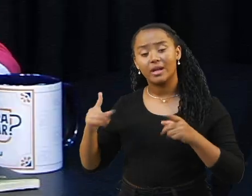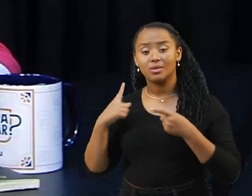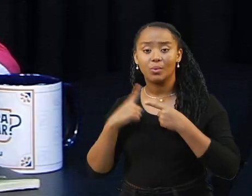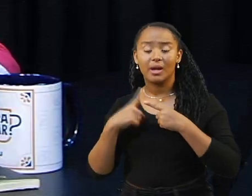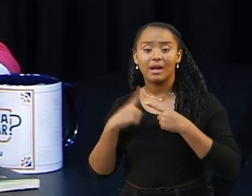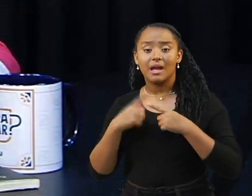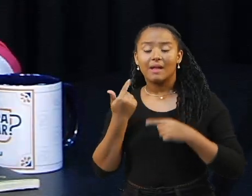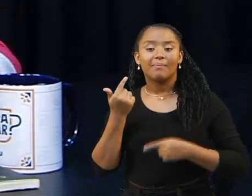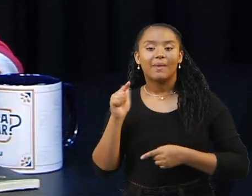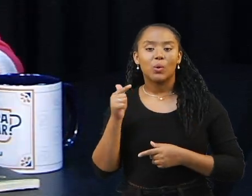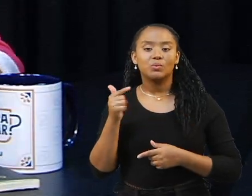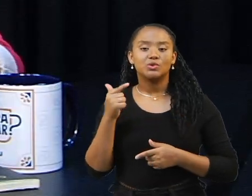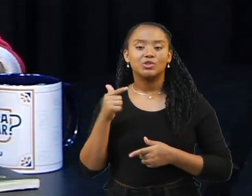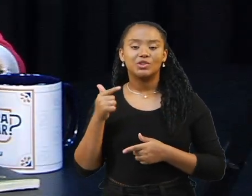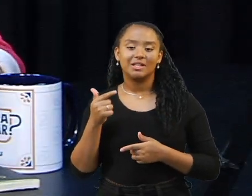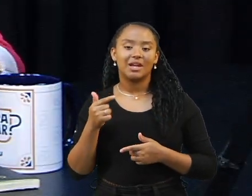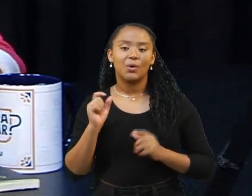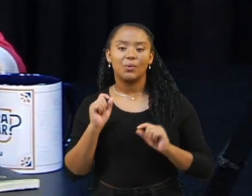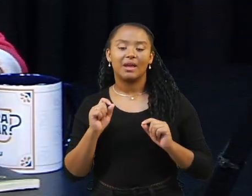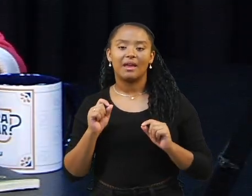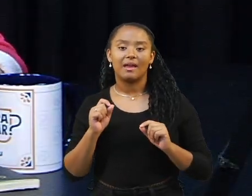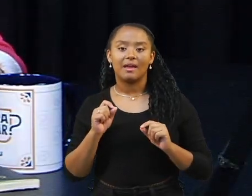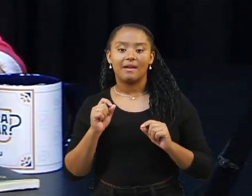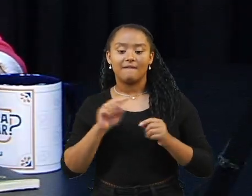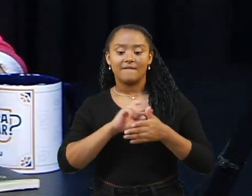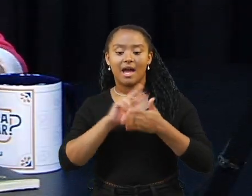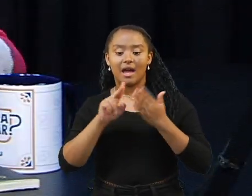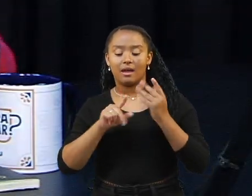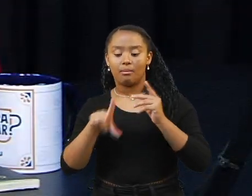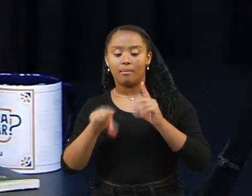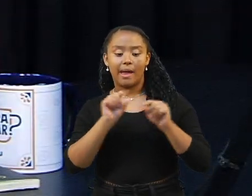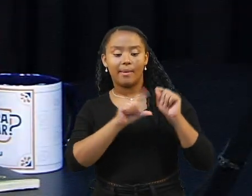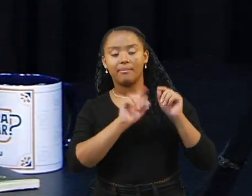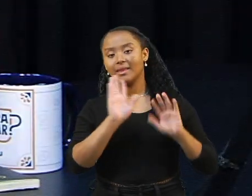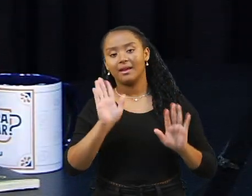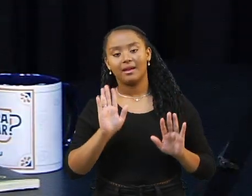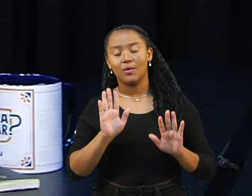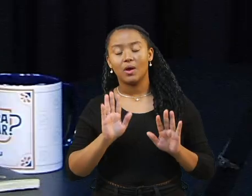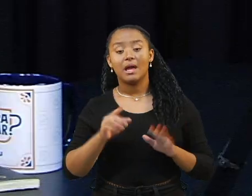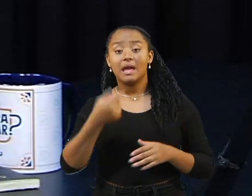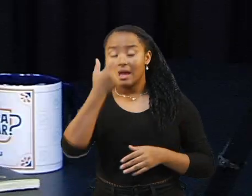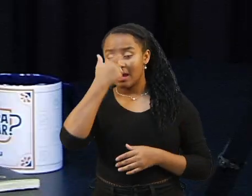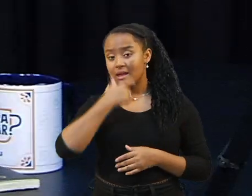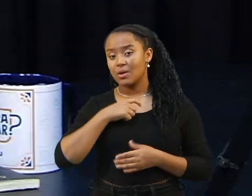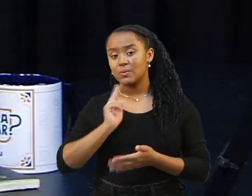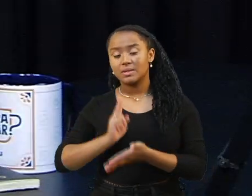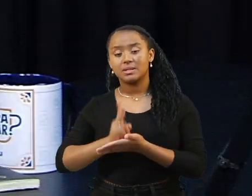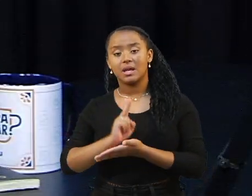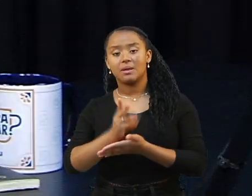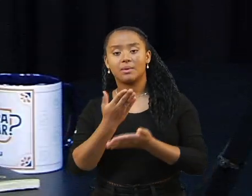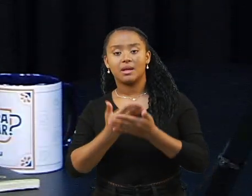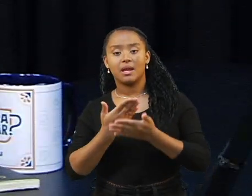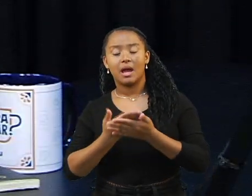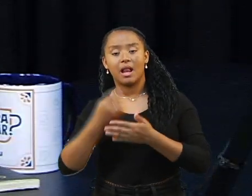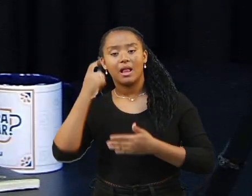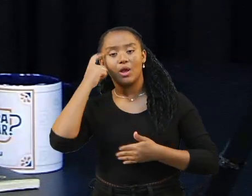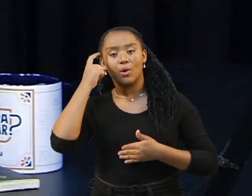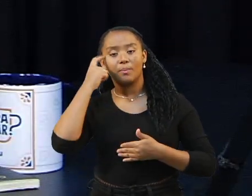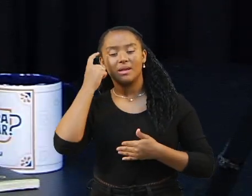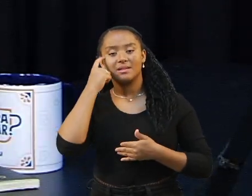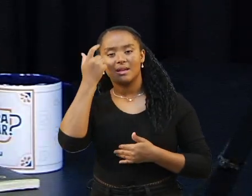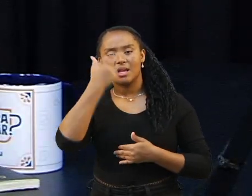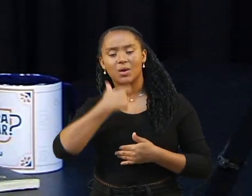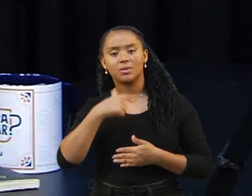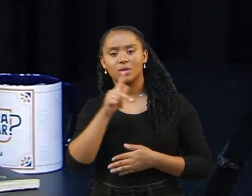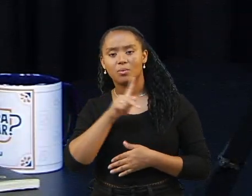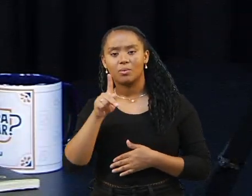não era bem assim. A gente não tinha muita condição de escolha. Como eu sempre dei aula, eu achava que eu seria